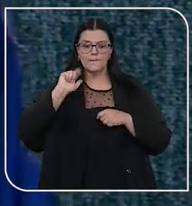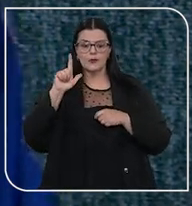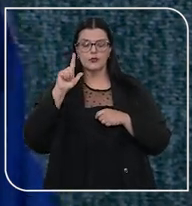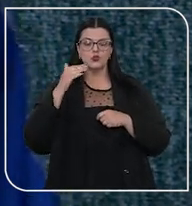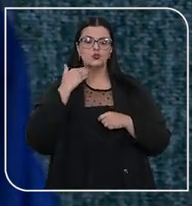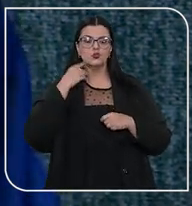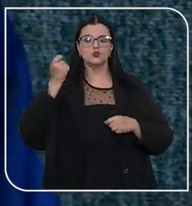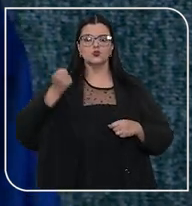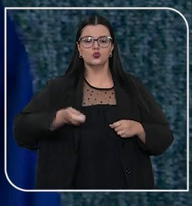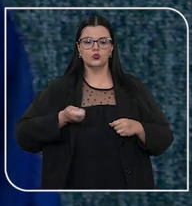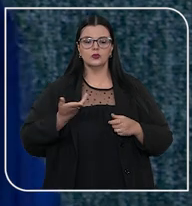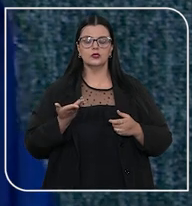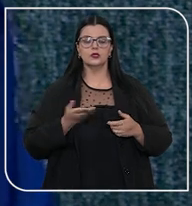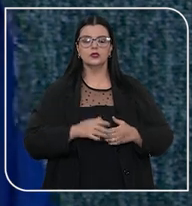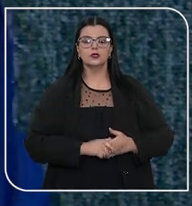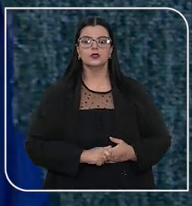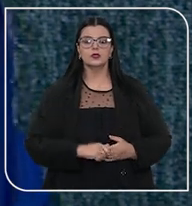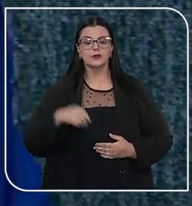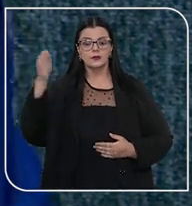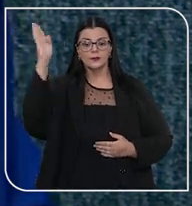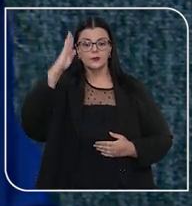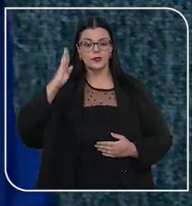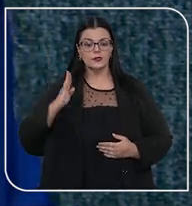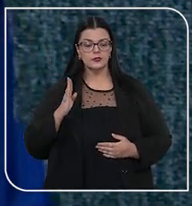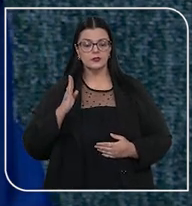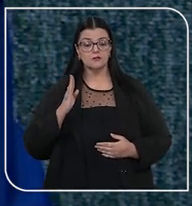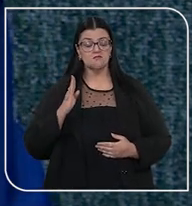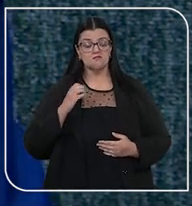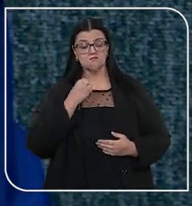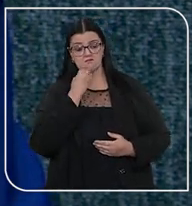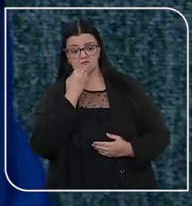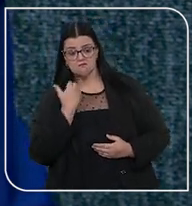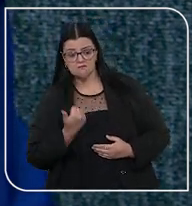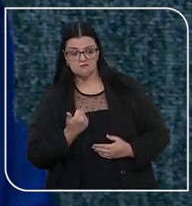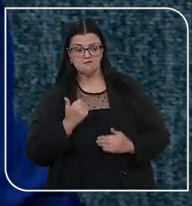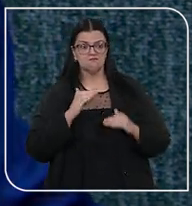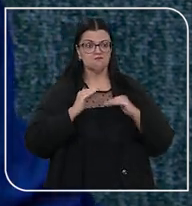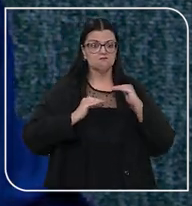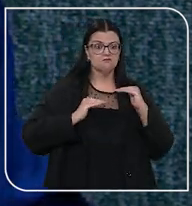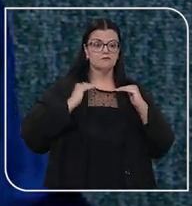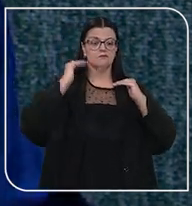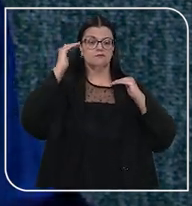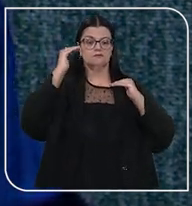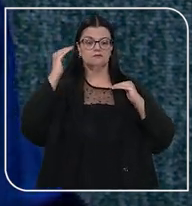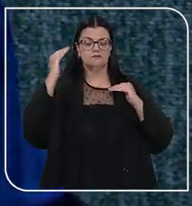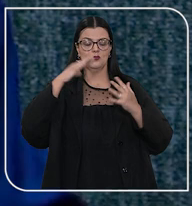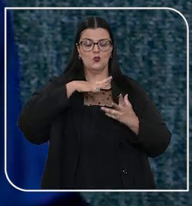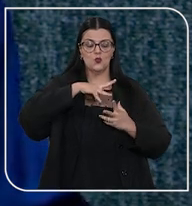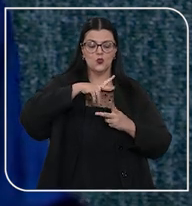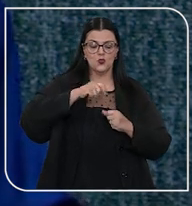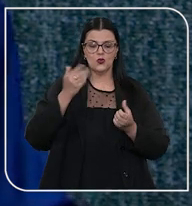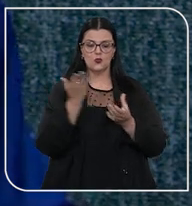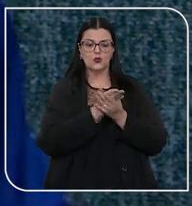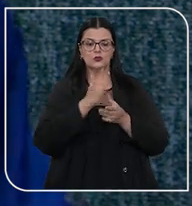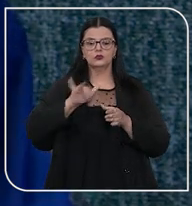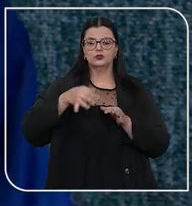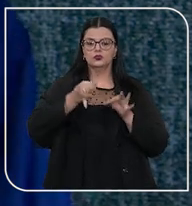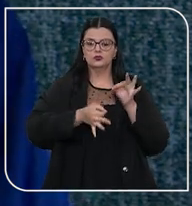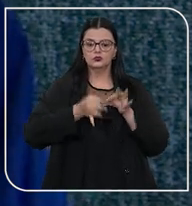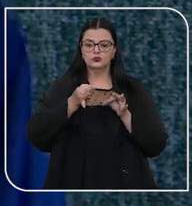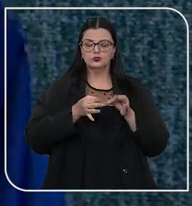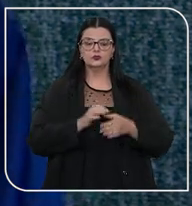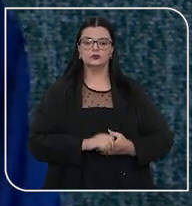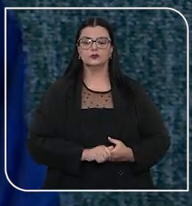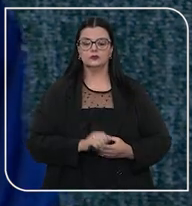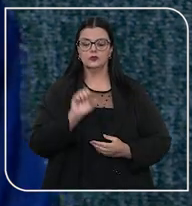18 mil juízes. O Brasil, para bem e para mal, é um recordista mundial de processos